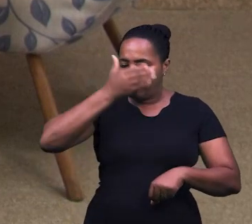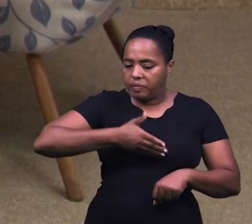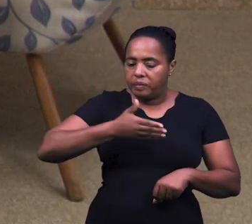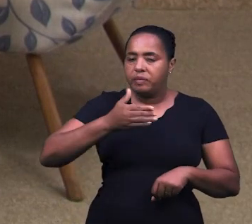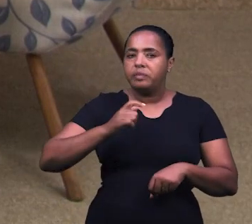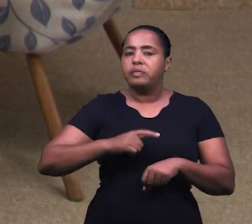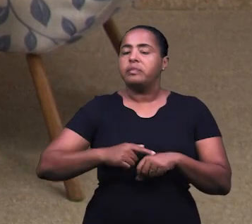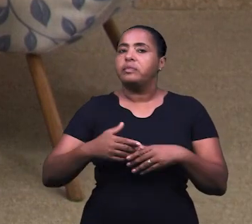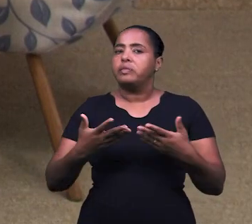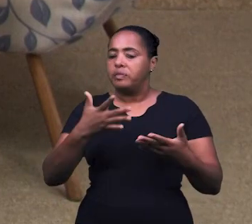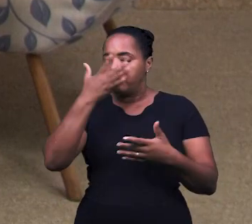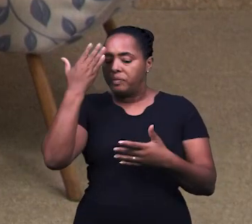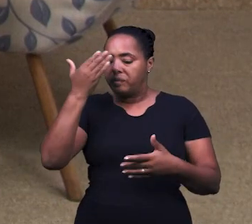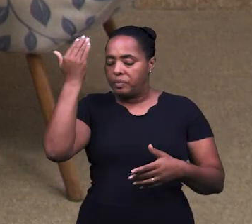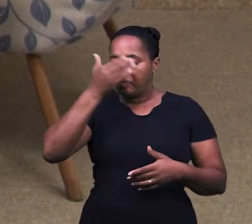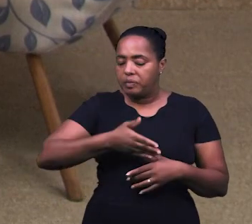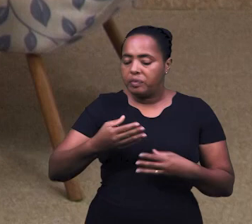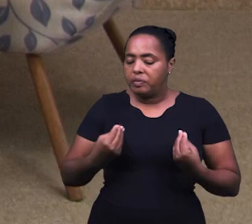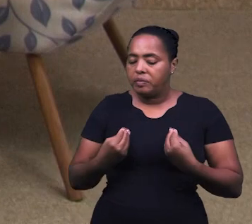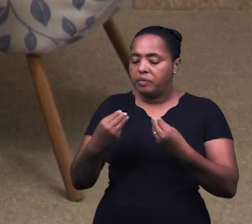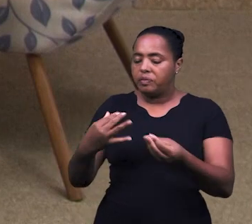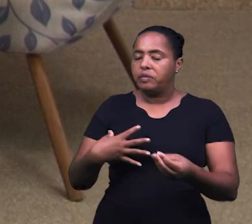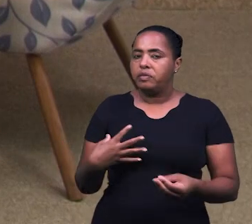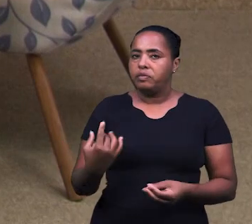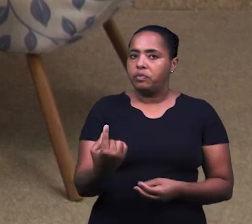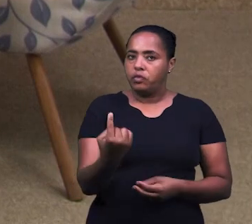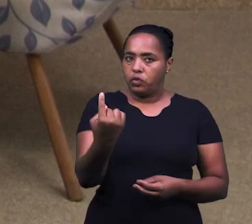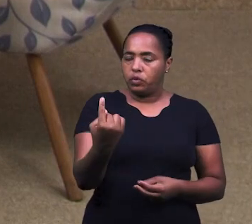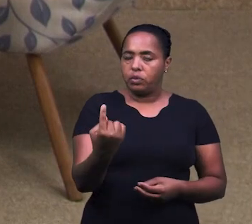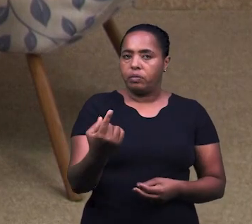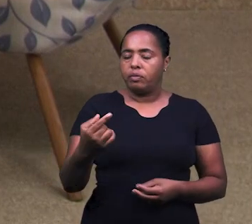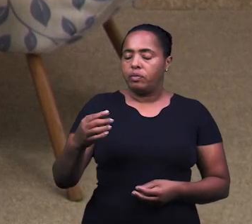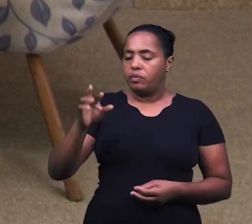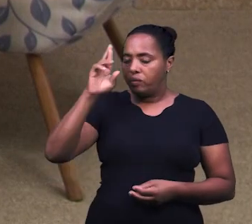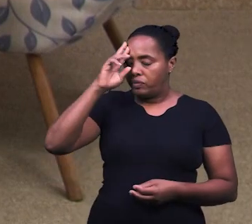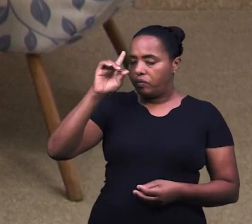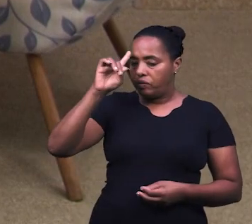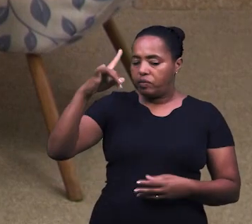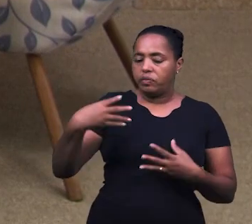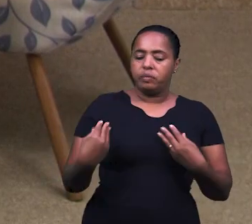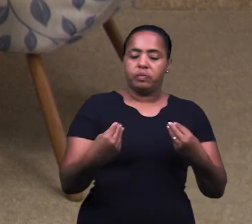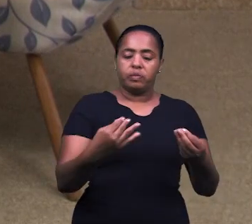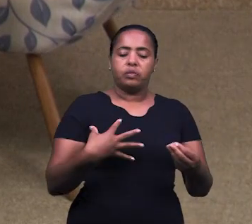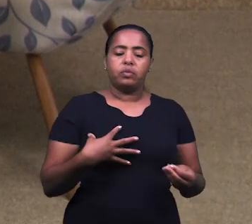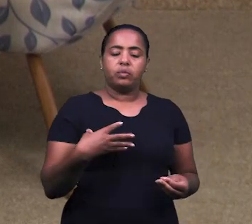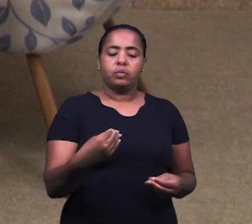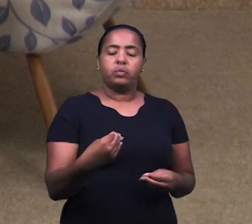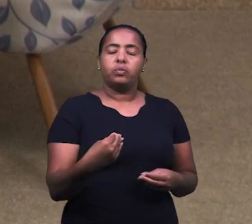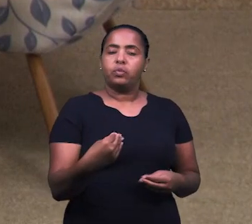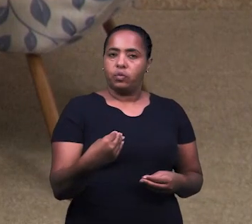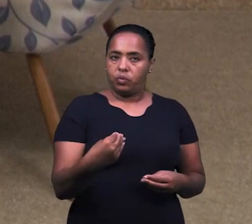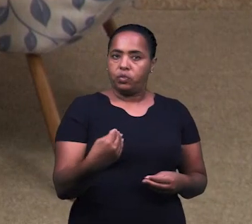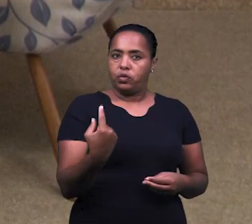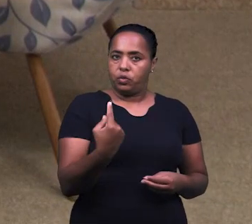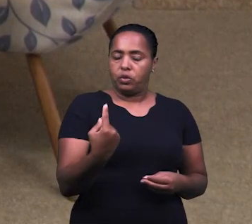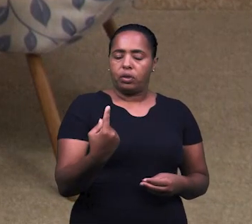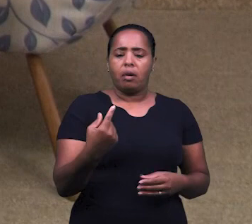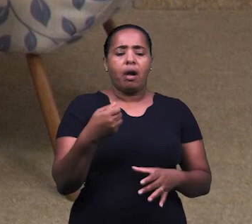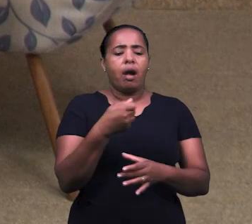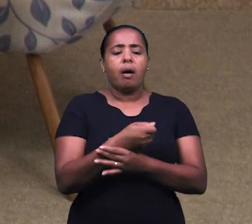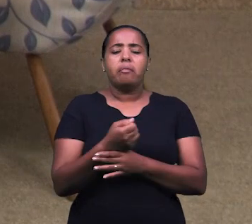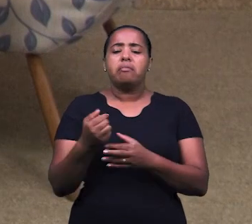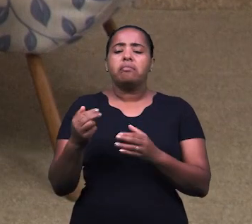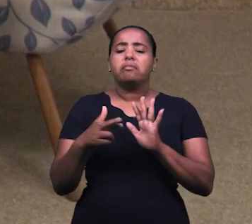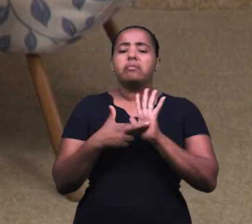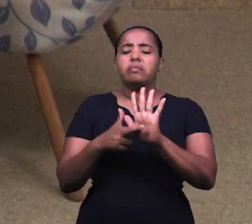aquele que receberá as promessas ofereceu o seu unigênito. O Senhor nosso Deus ofereceu o seu único filho. Naquele momento ali, Abraão também estava